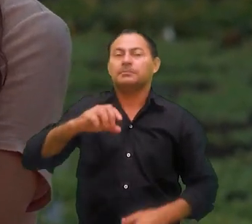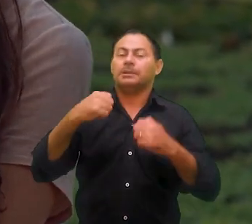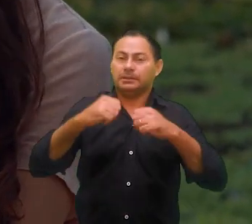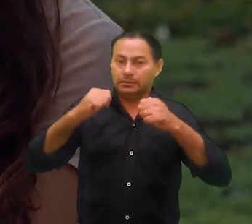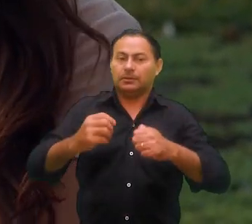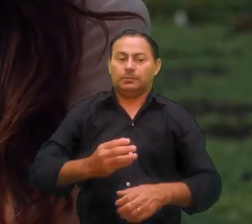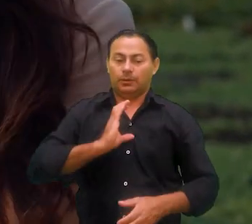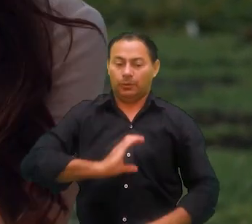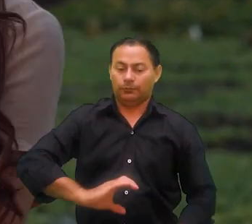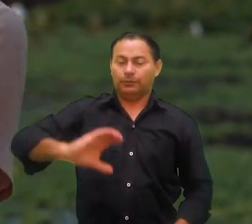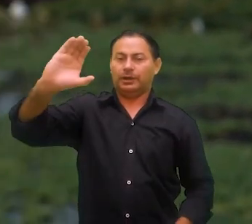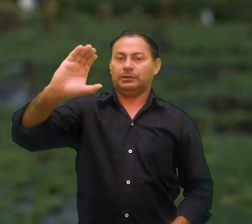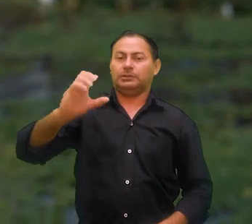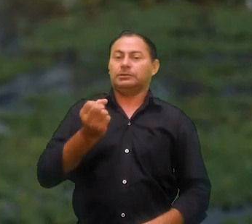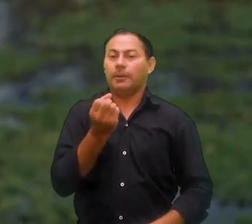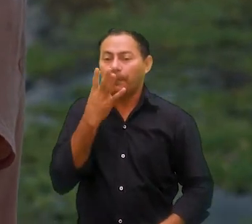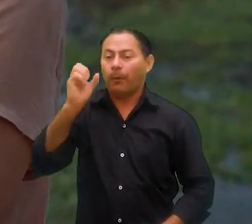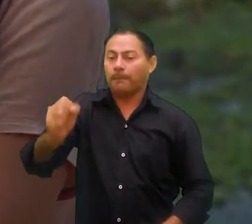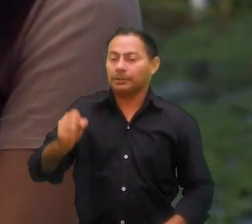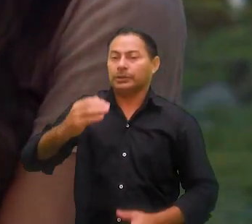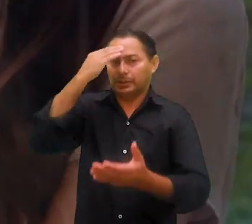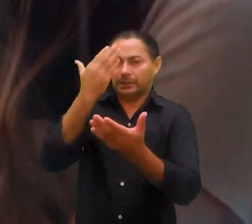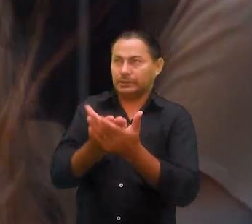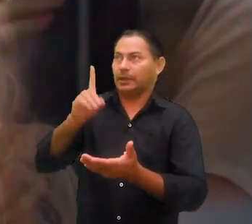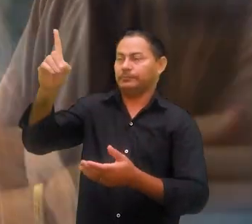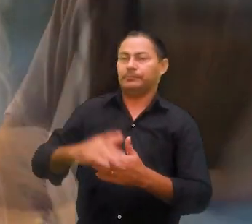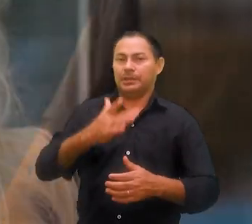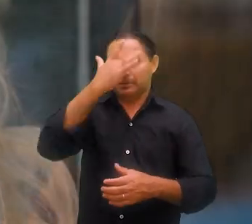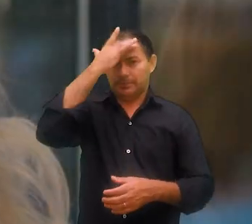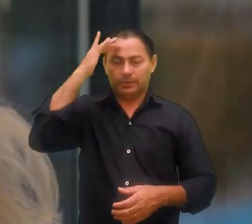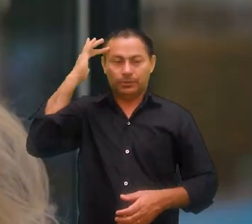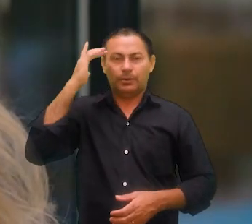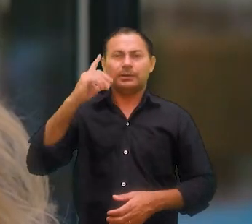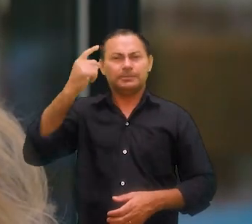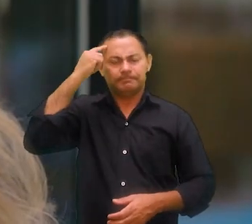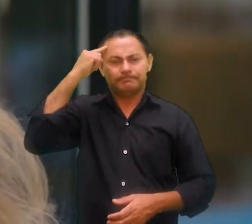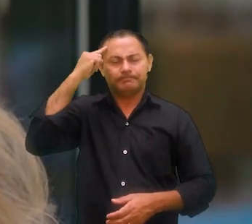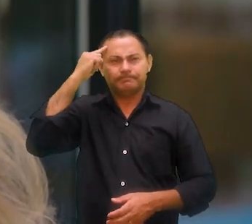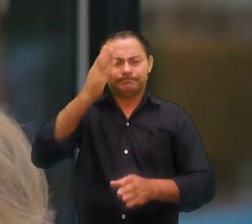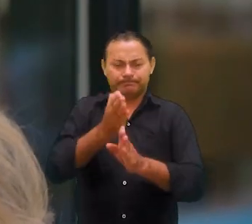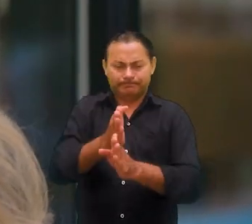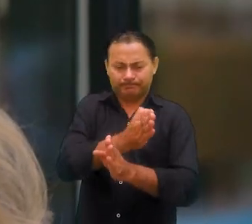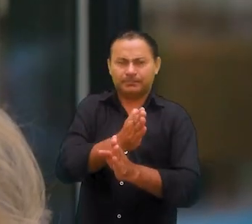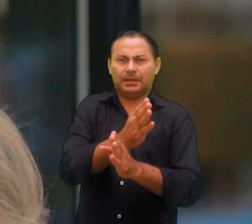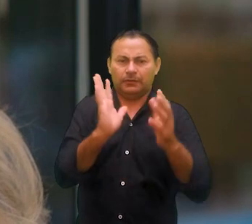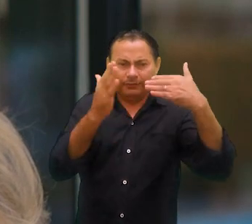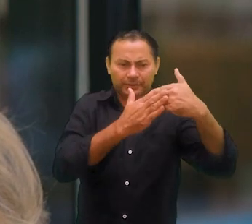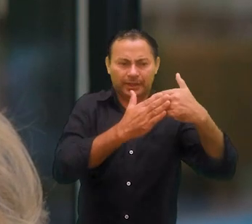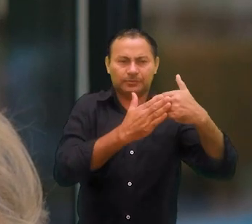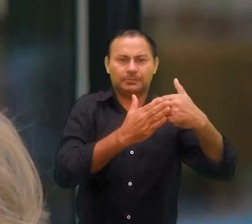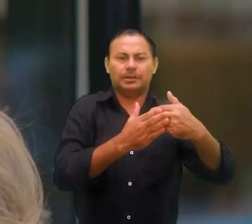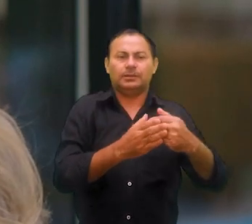pensar que deveriam estar confiando nesse bom pastor. Essas pessoas mantêm esse pensamento fechado no